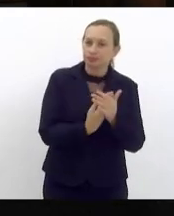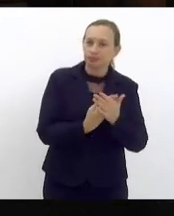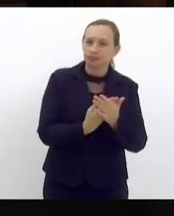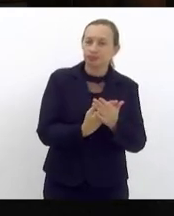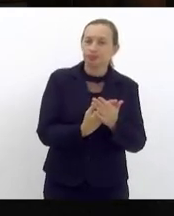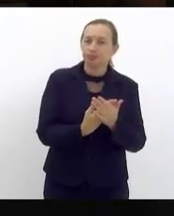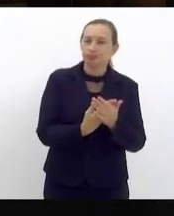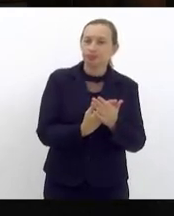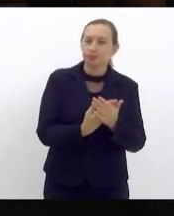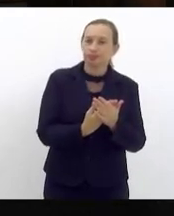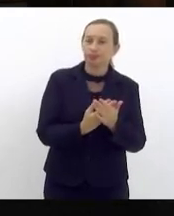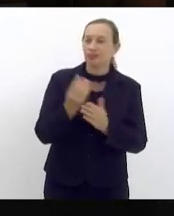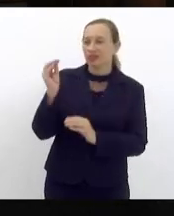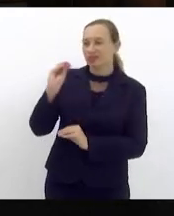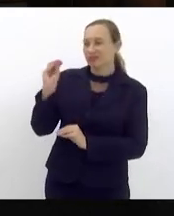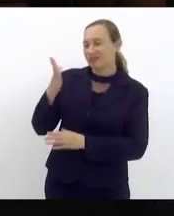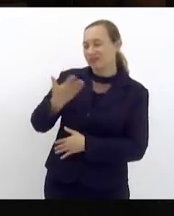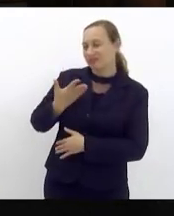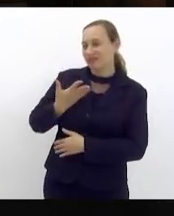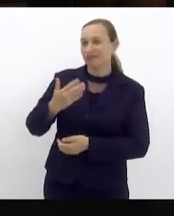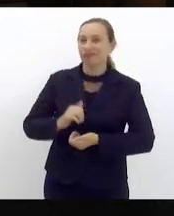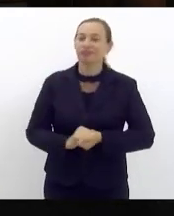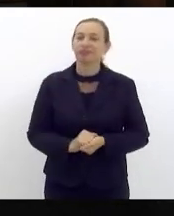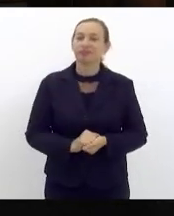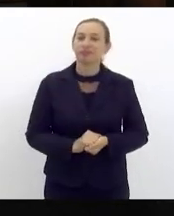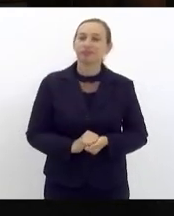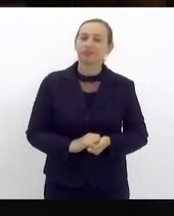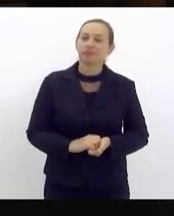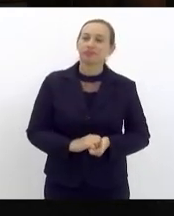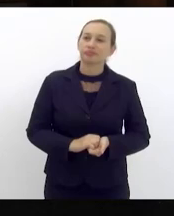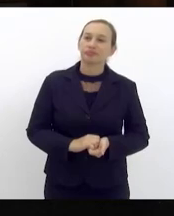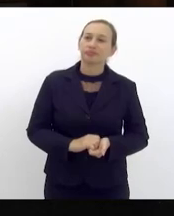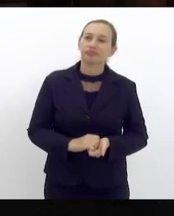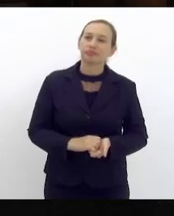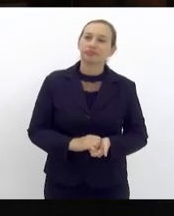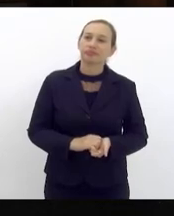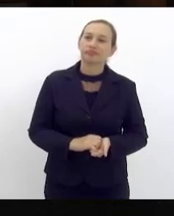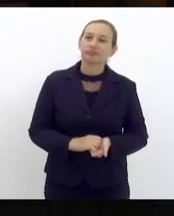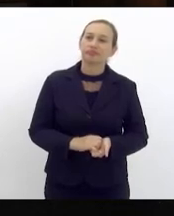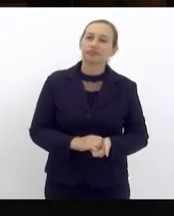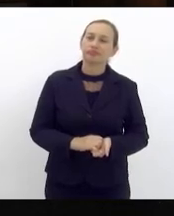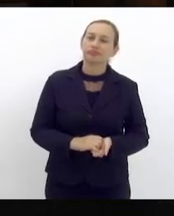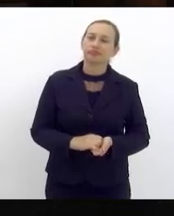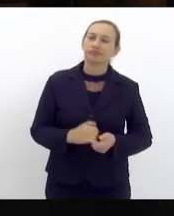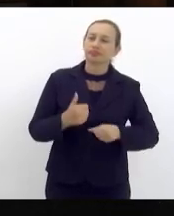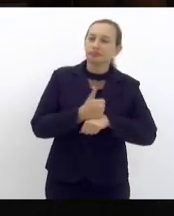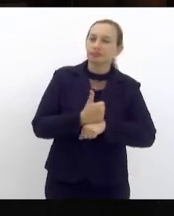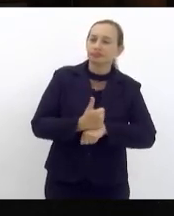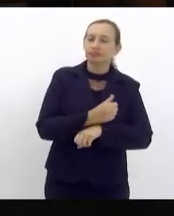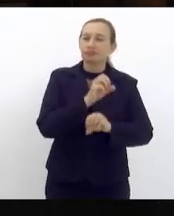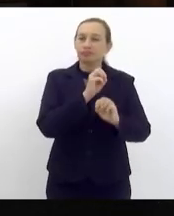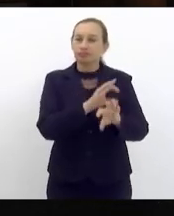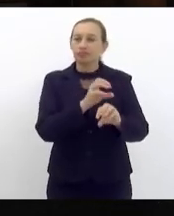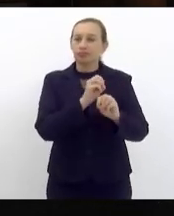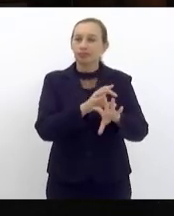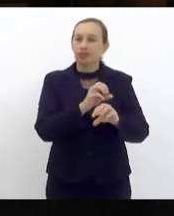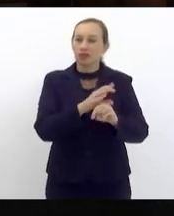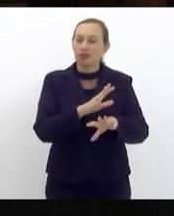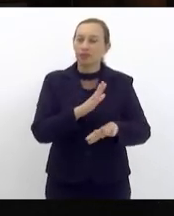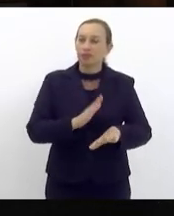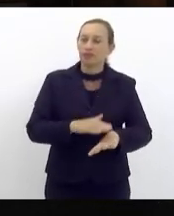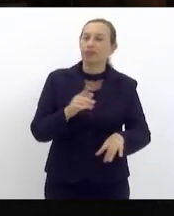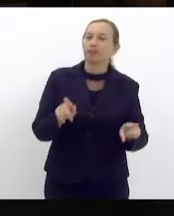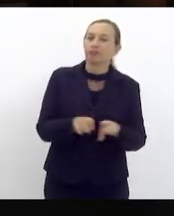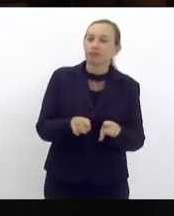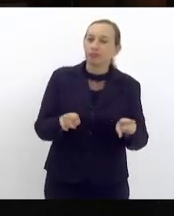é esse mesmo querido que é esse esse Elo dos profissionais de educação mas é